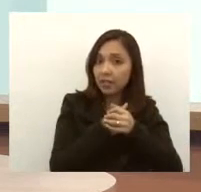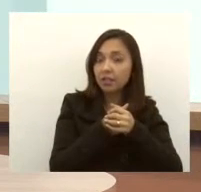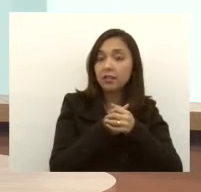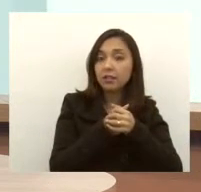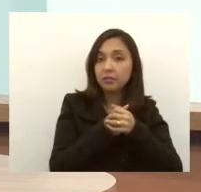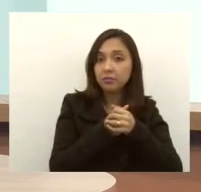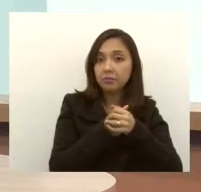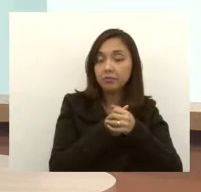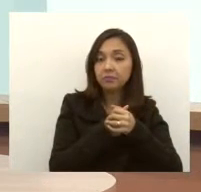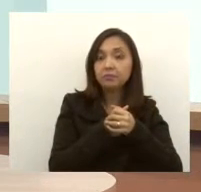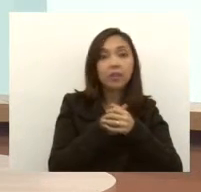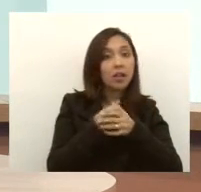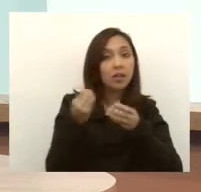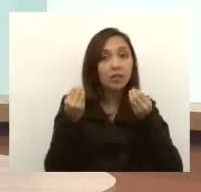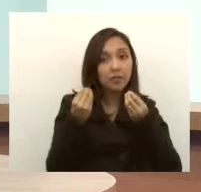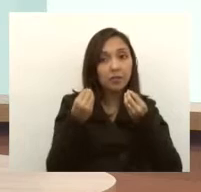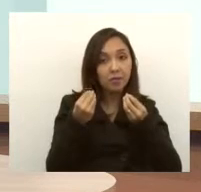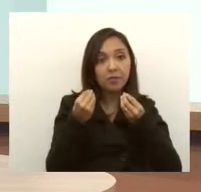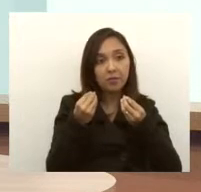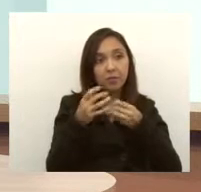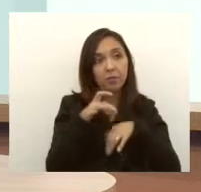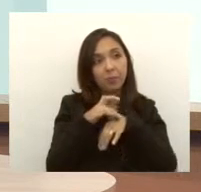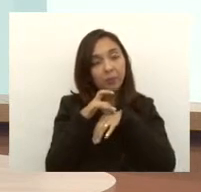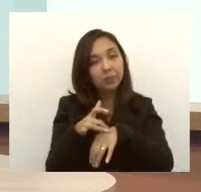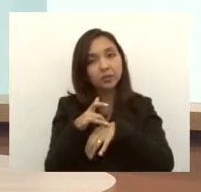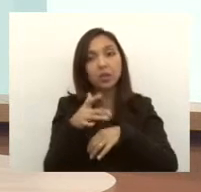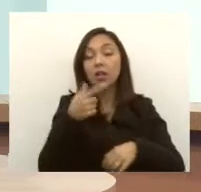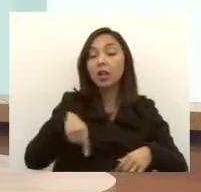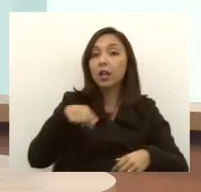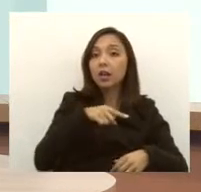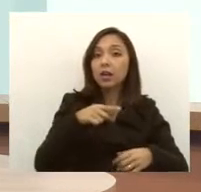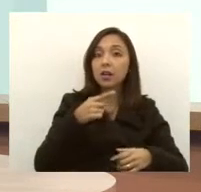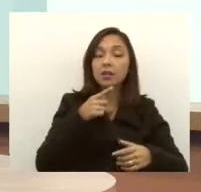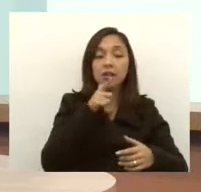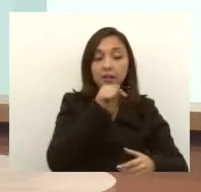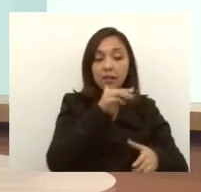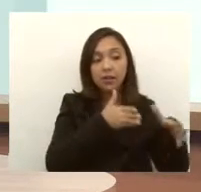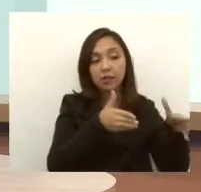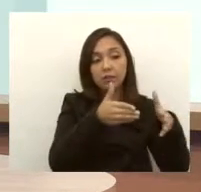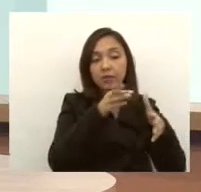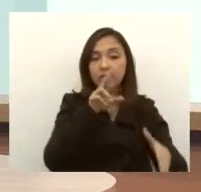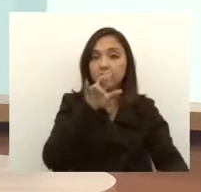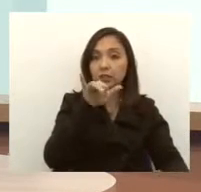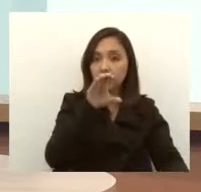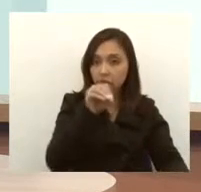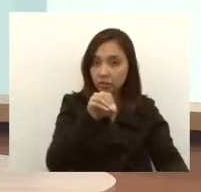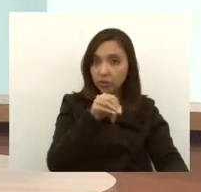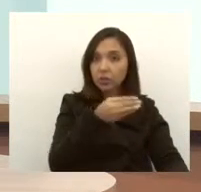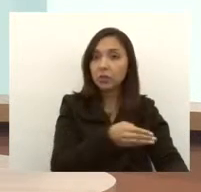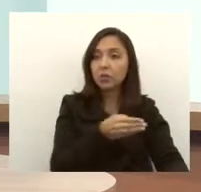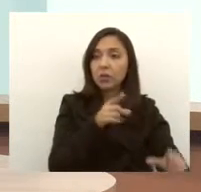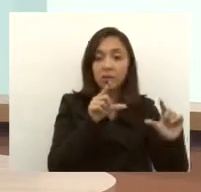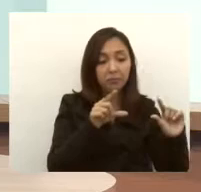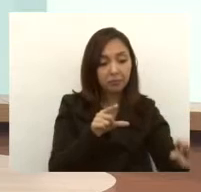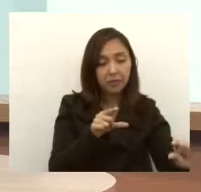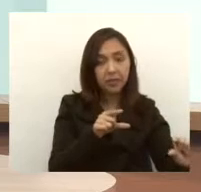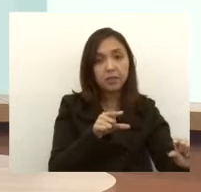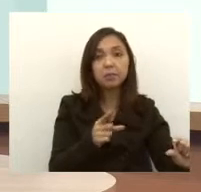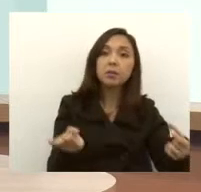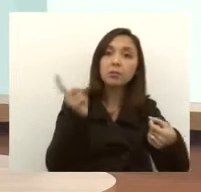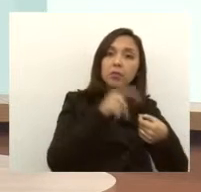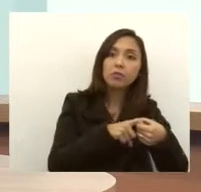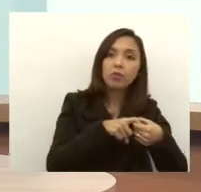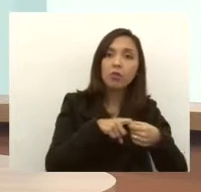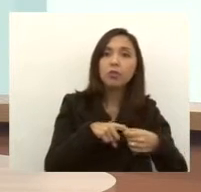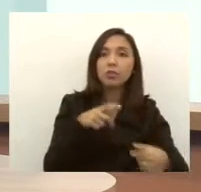público. É um absurdo. Água do rio Baquirivu, tratam uma quantidade mínima, jogam de volta